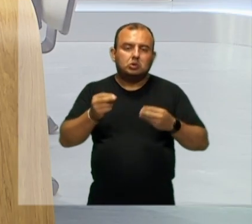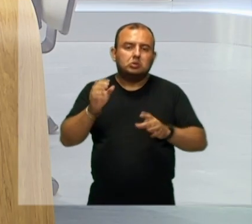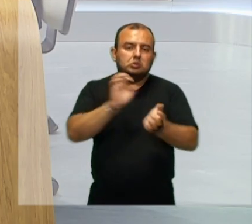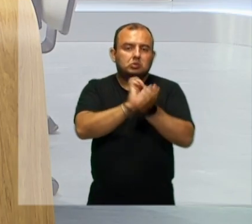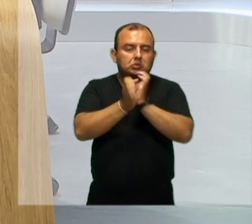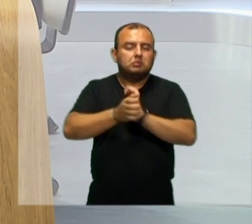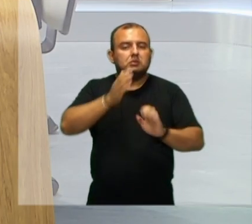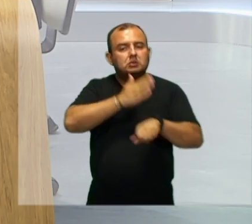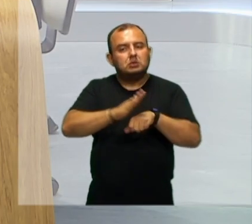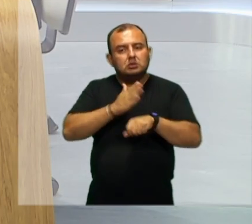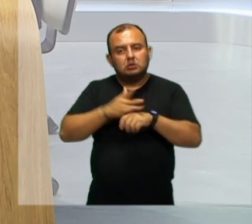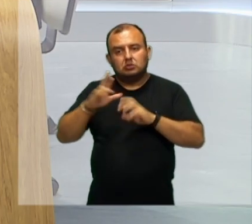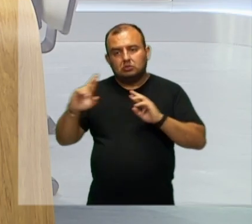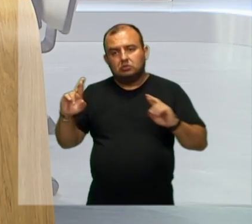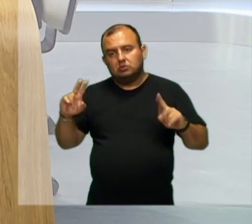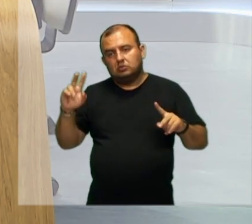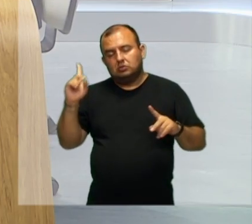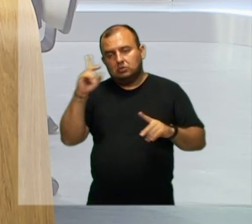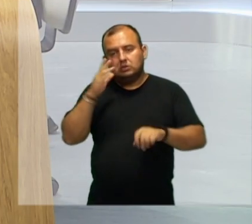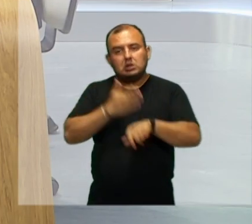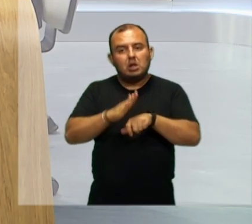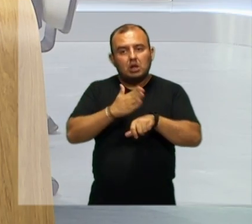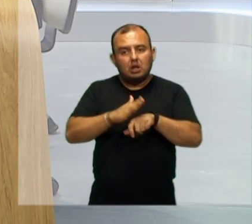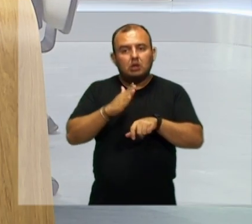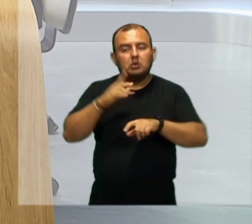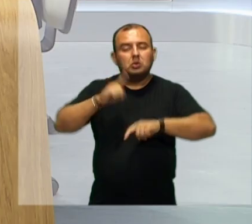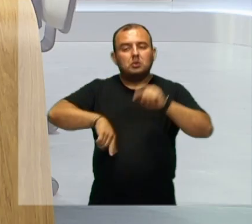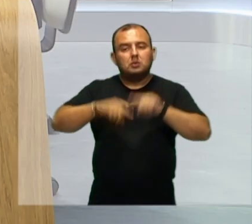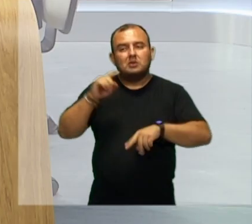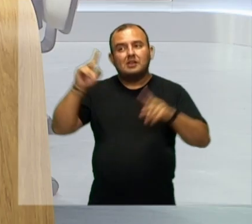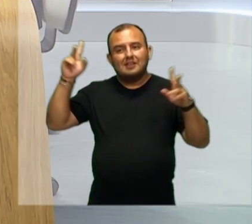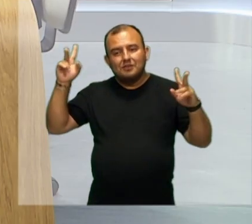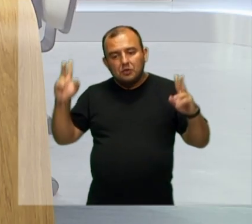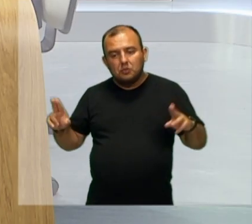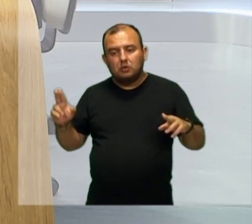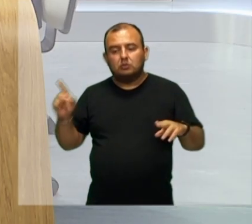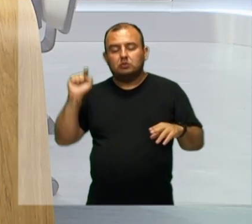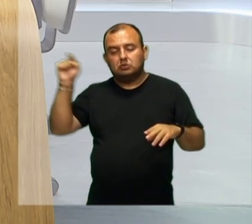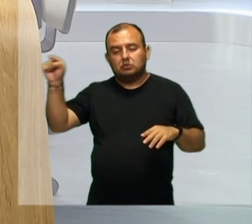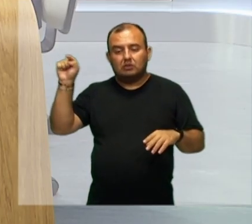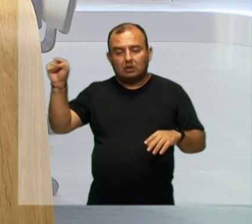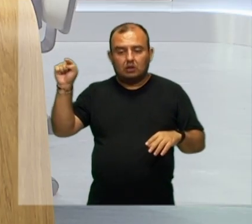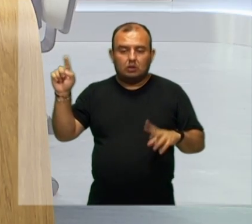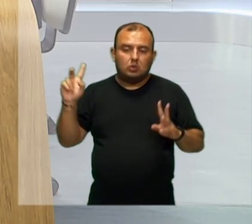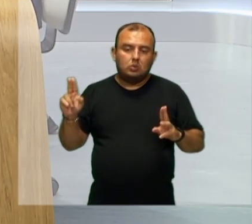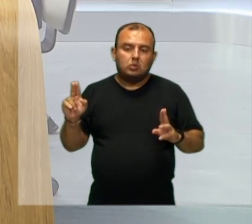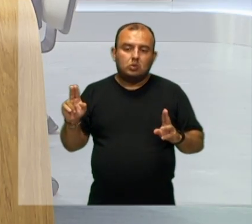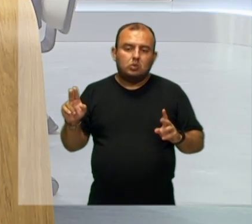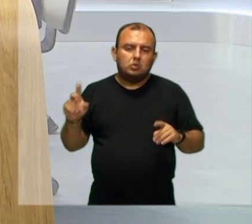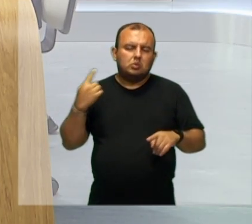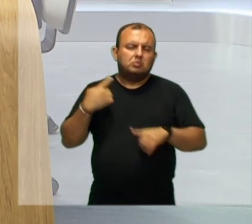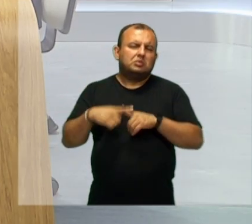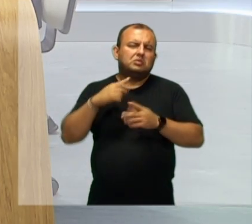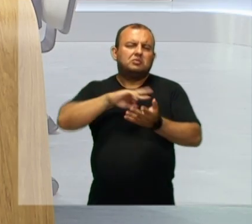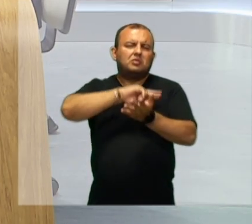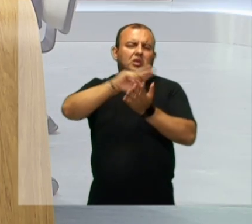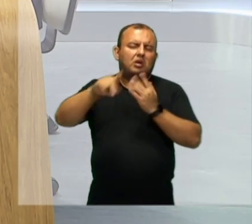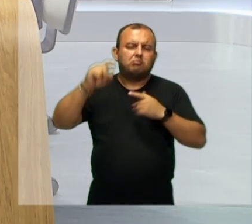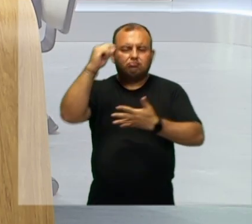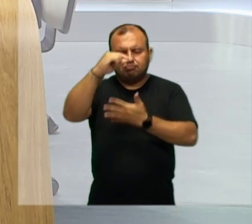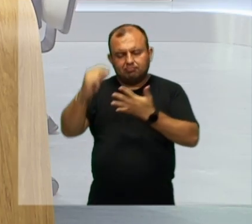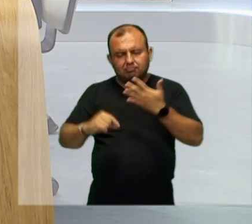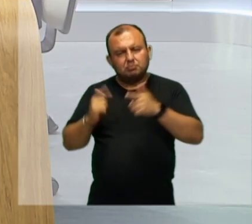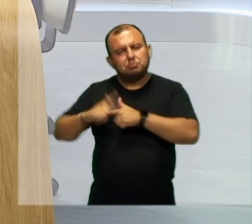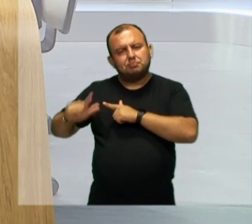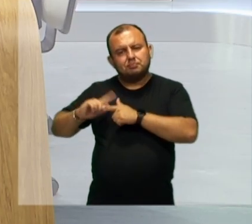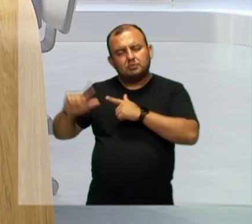qual tu treinas. Não, raramente a gente consegue treinar aqui com um material igual o que a gente vai ter lá fora. São diversas as